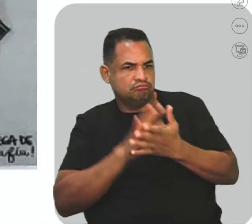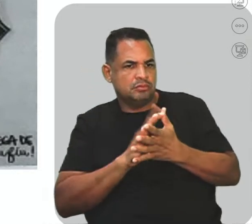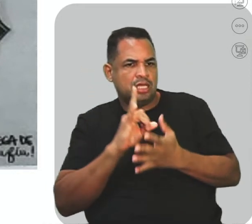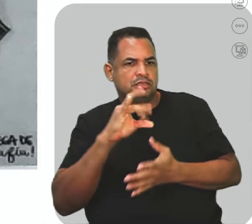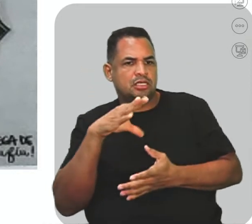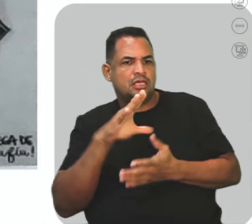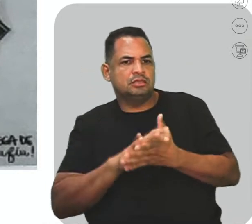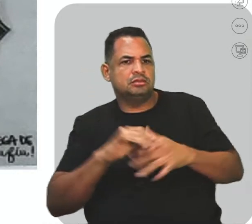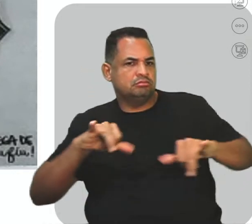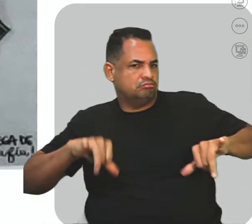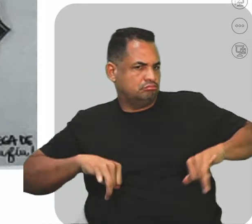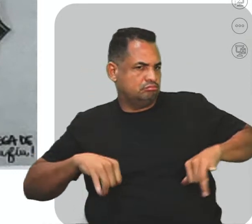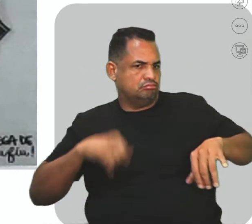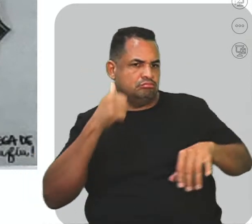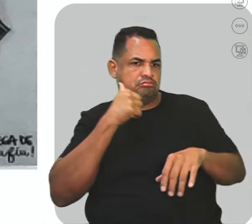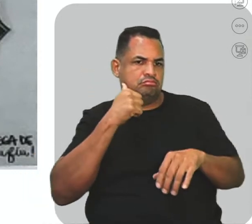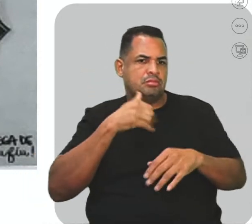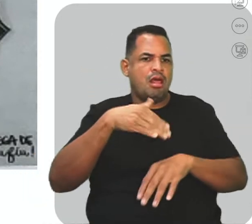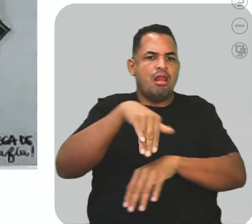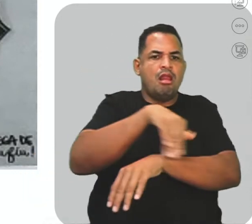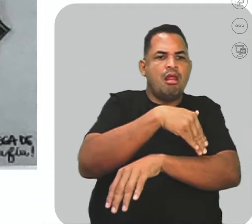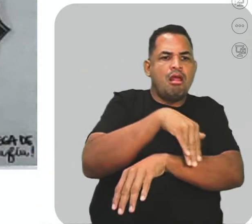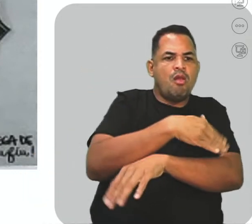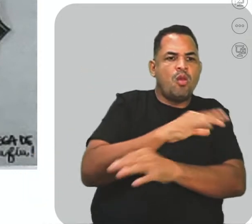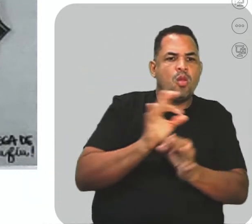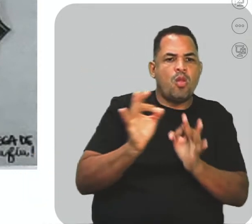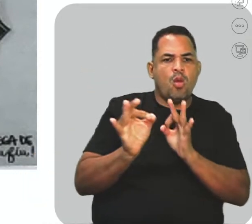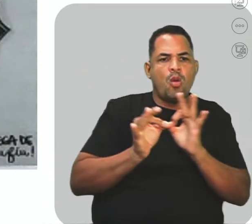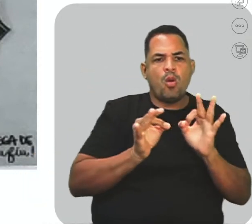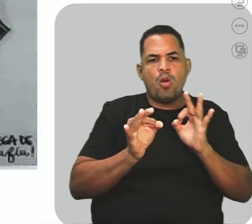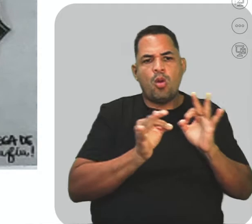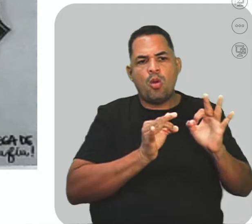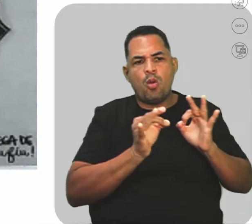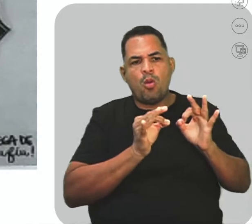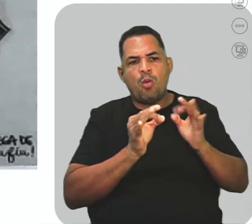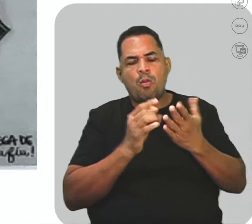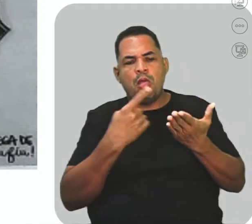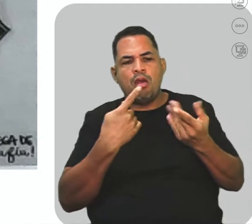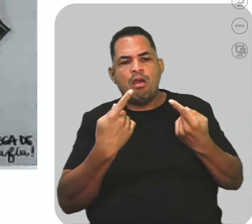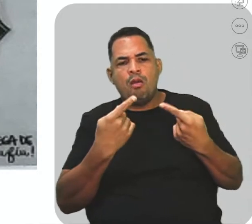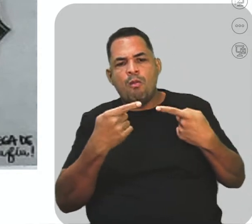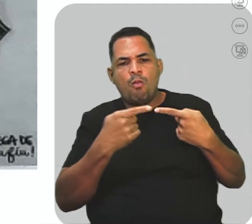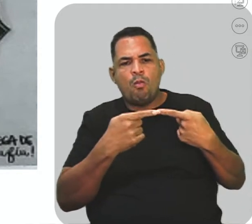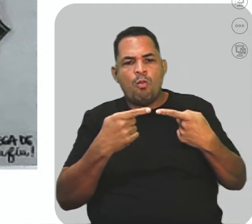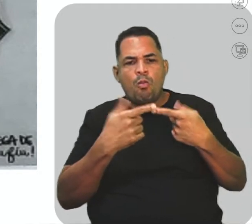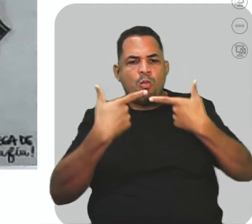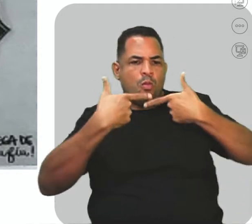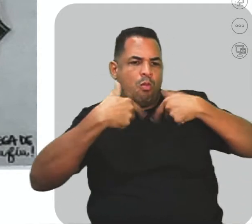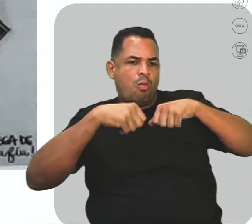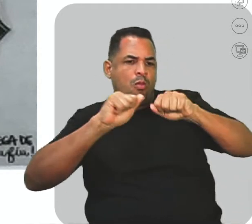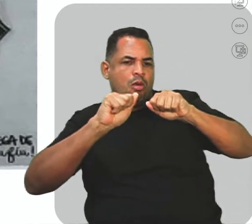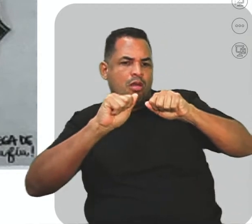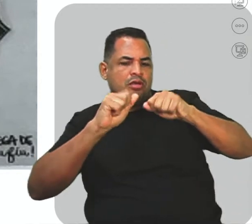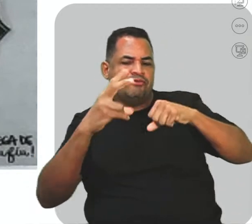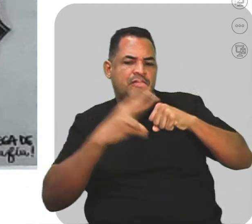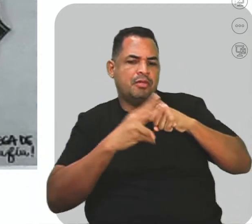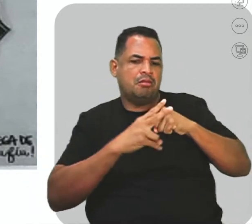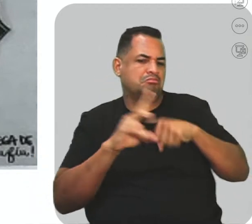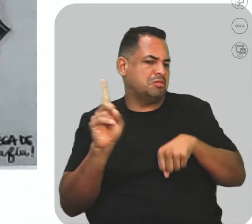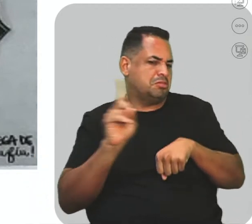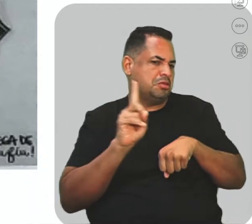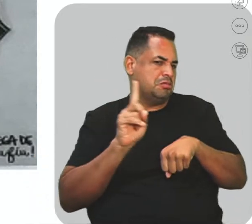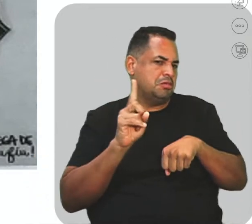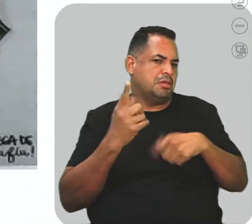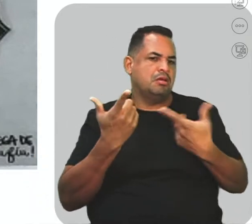assédio sofrido pelas mulheres nas ruas constrói-se pela combinação da linguagem verbal e não